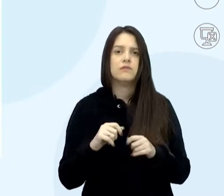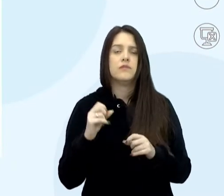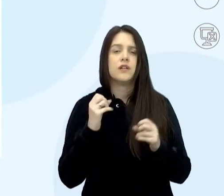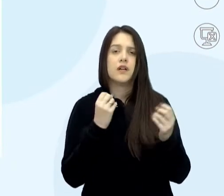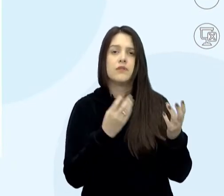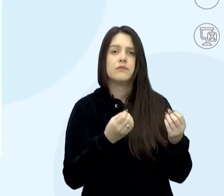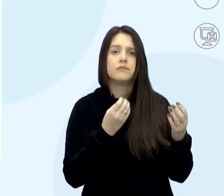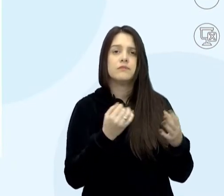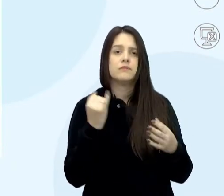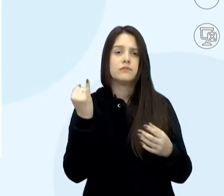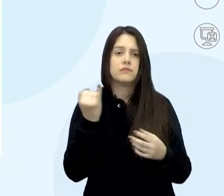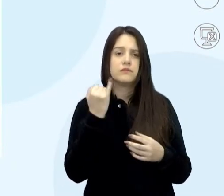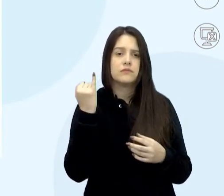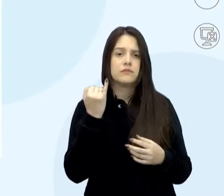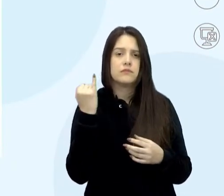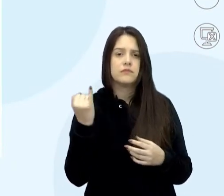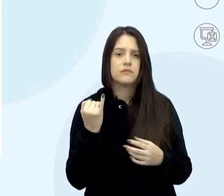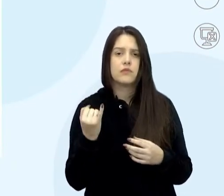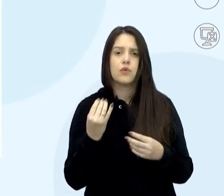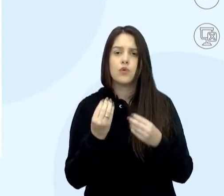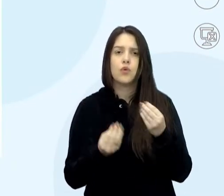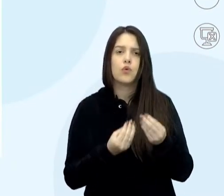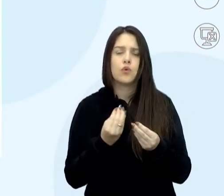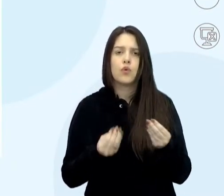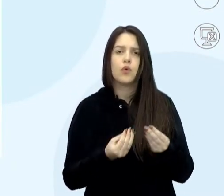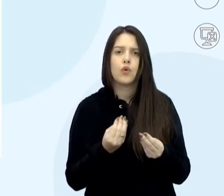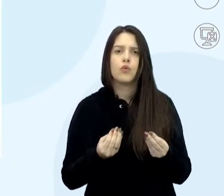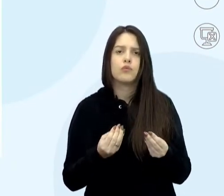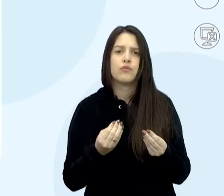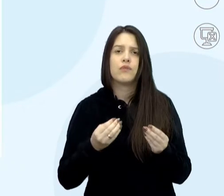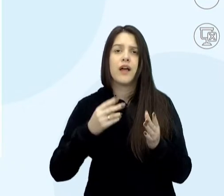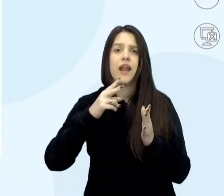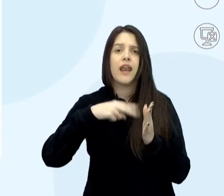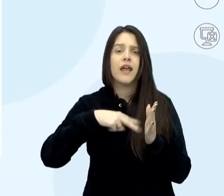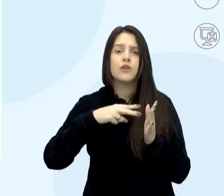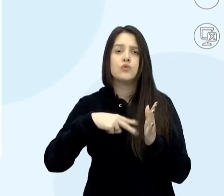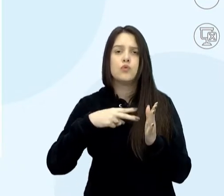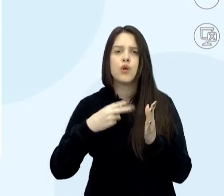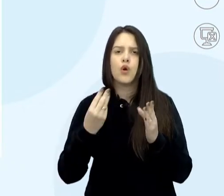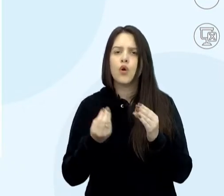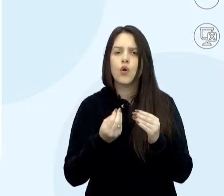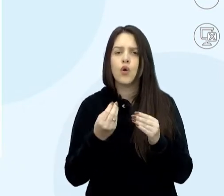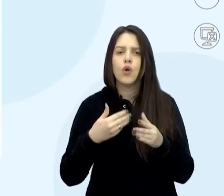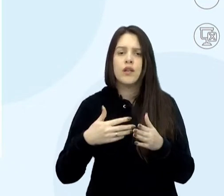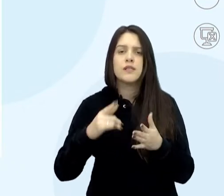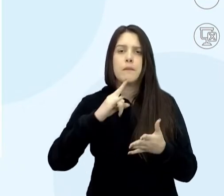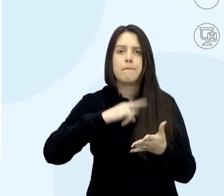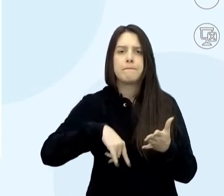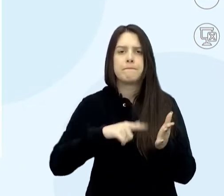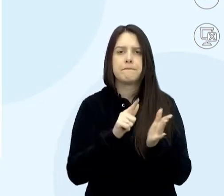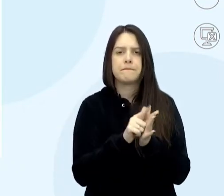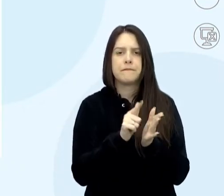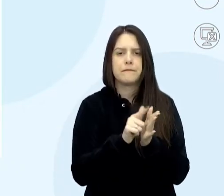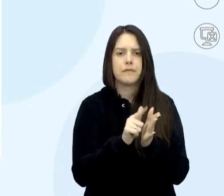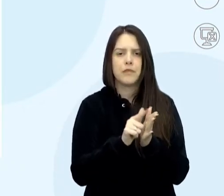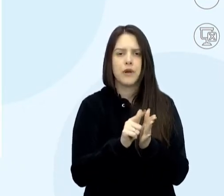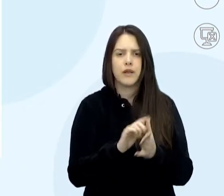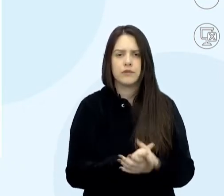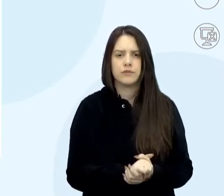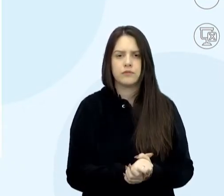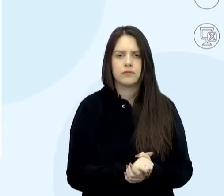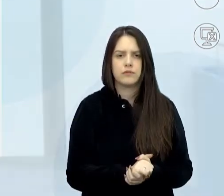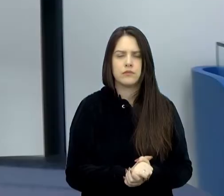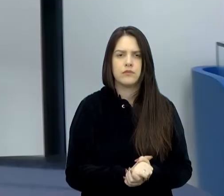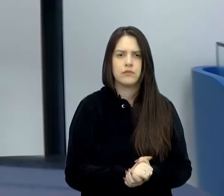é a mês base, quando foi feita a leitura desse boleto. Qual foi o consumo,